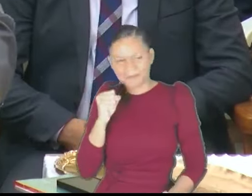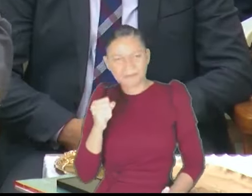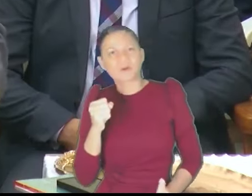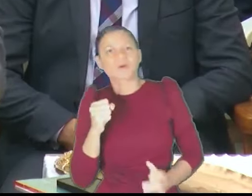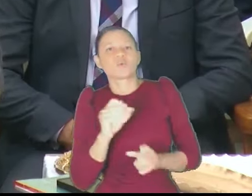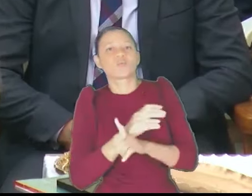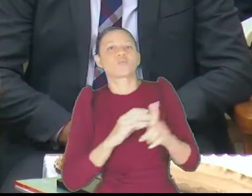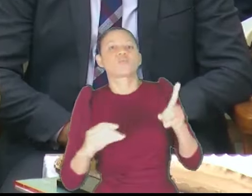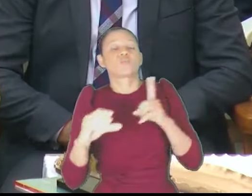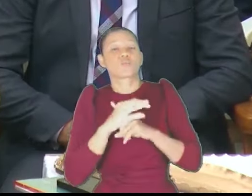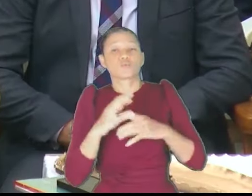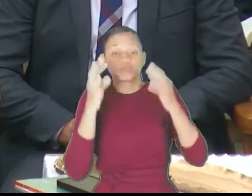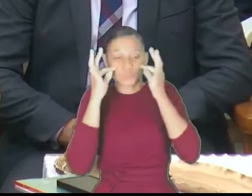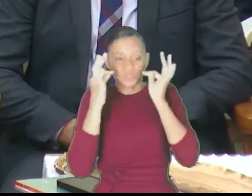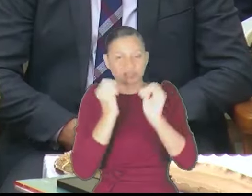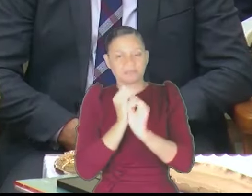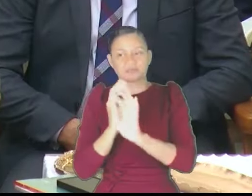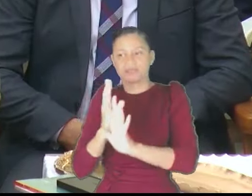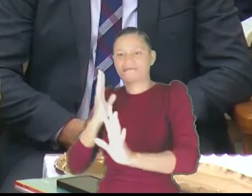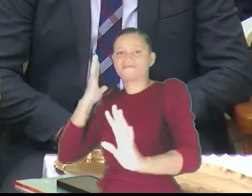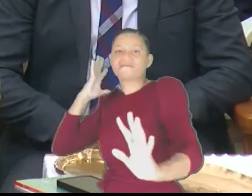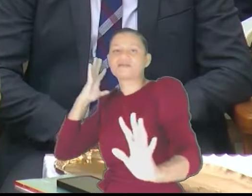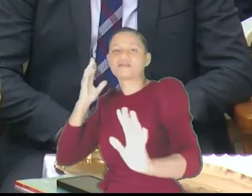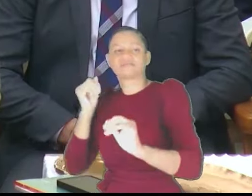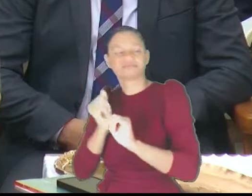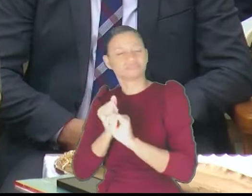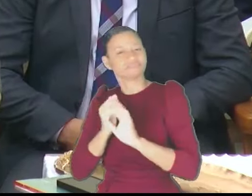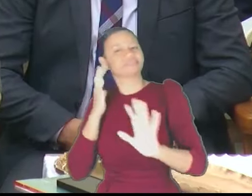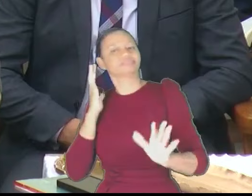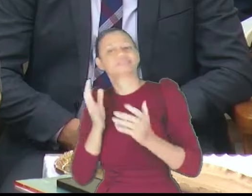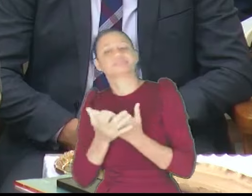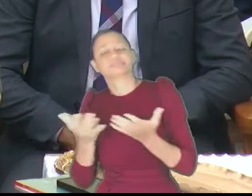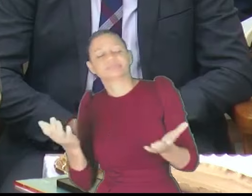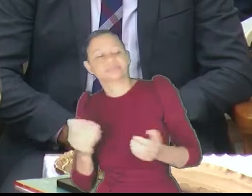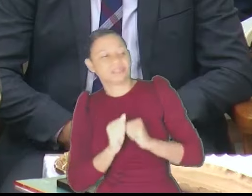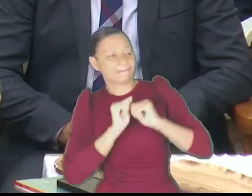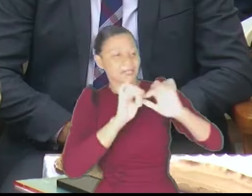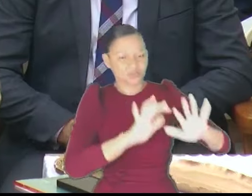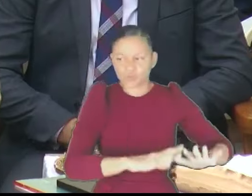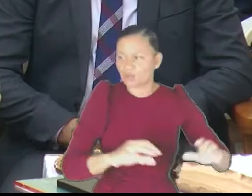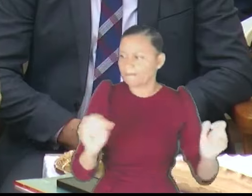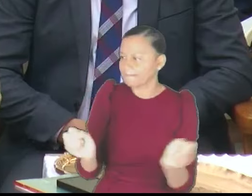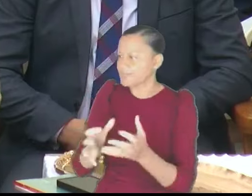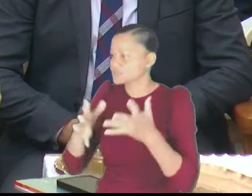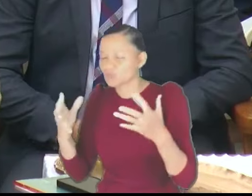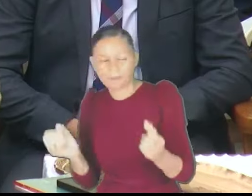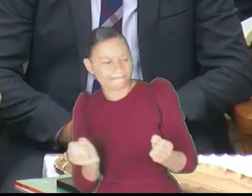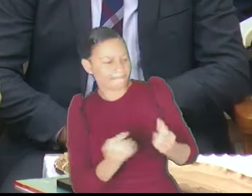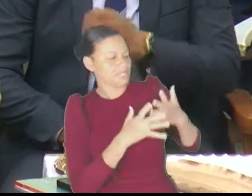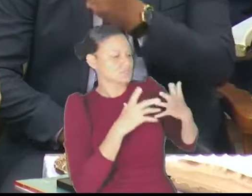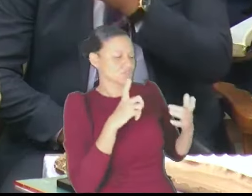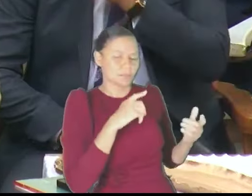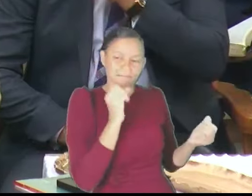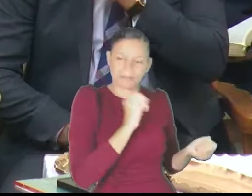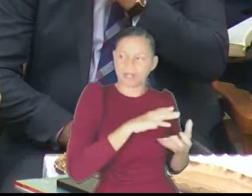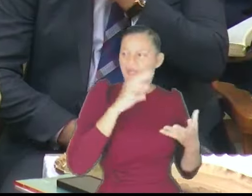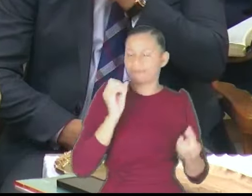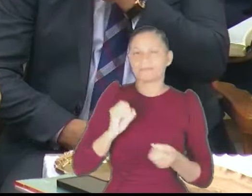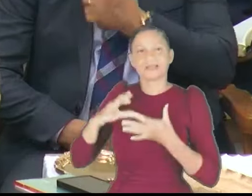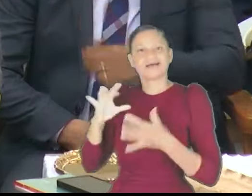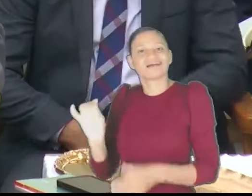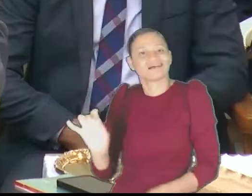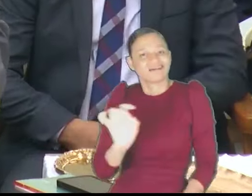culto de testemunho, faria fila para dizer: proveu aqui, proveu ali, um dia ele fez isso, um dia ele fez aquilo. Então cada